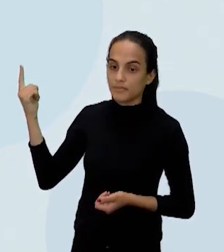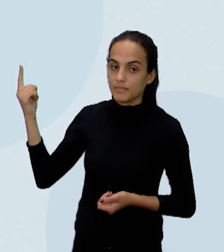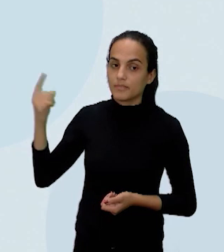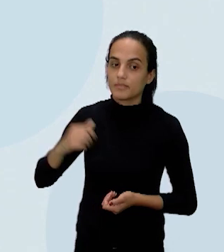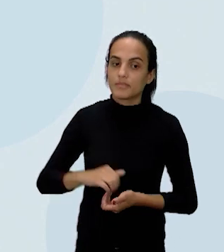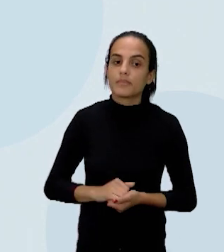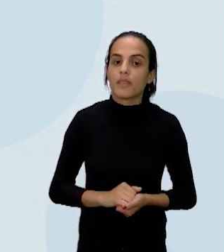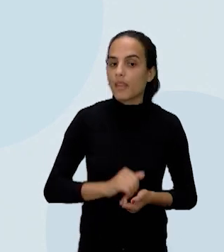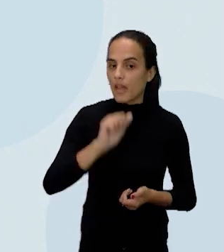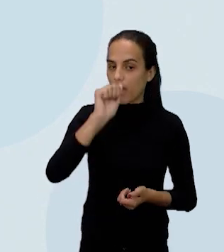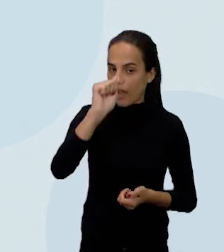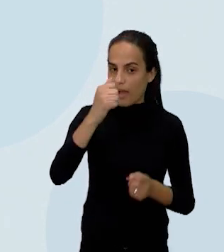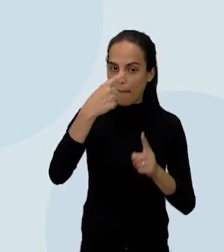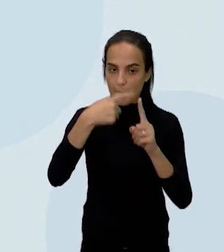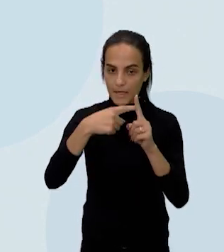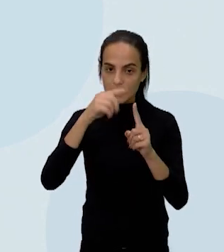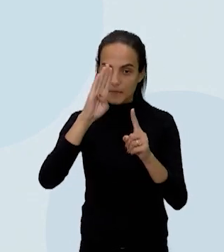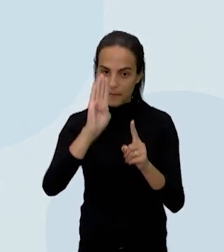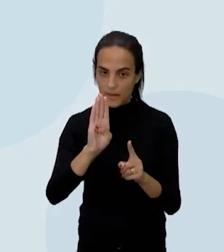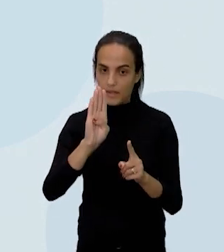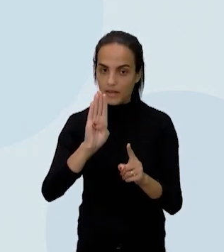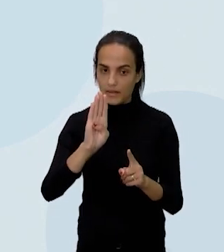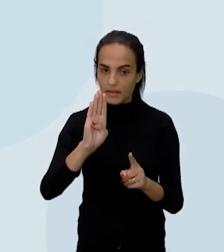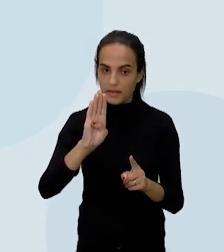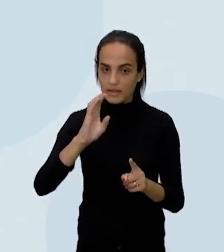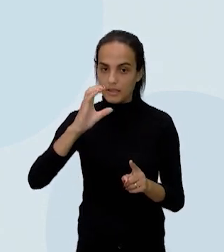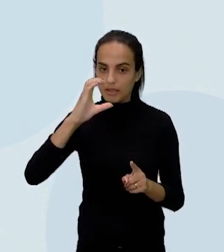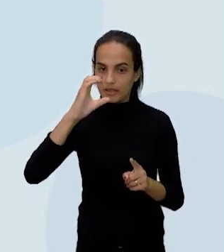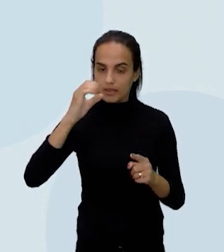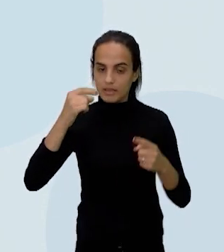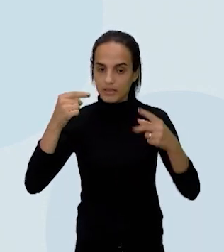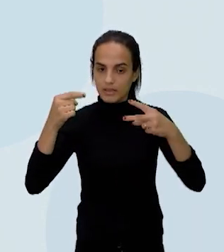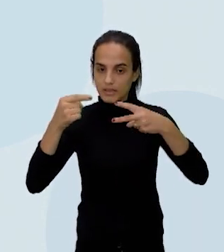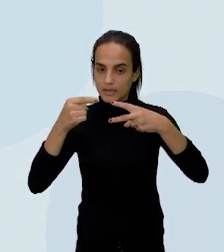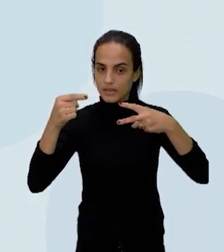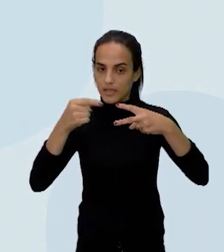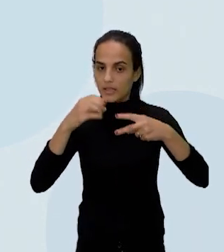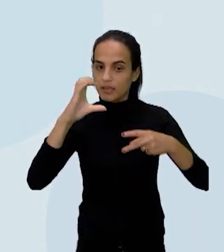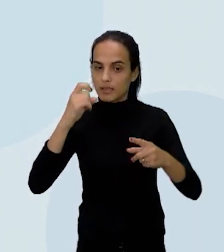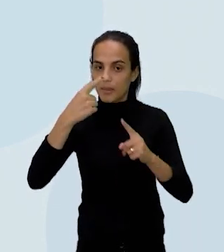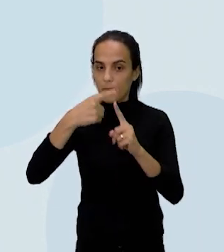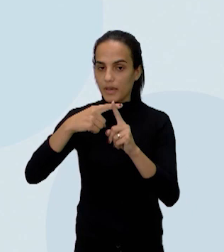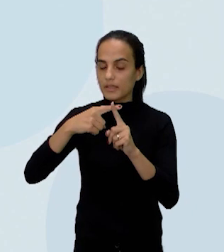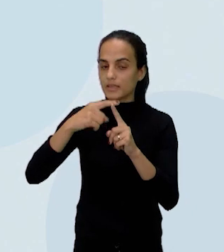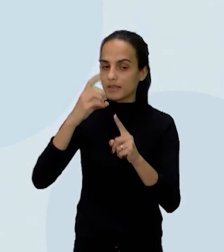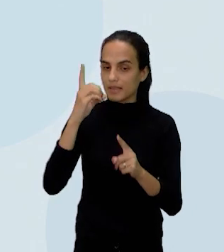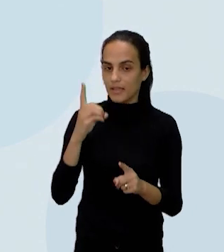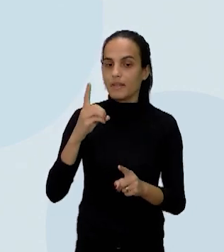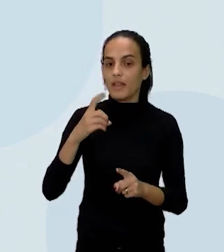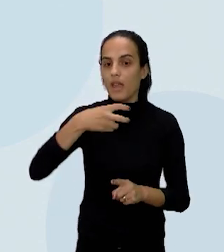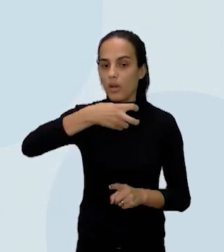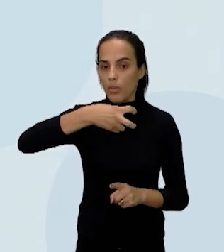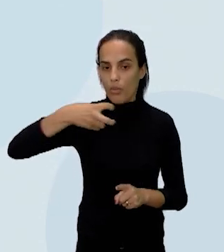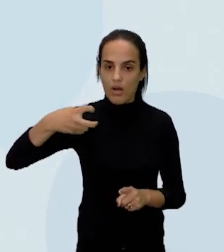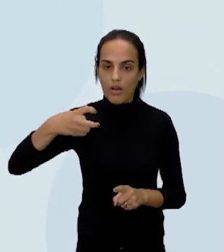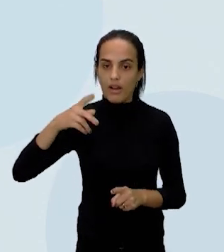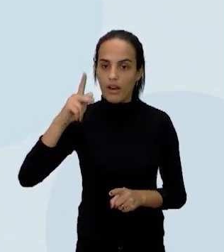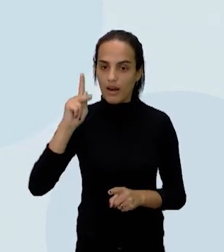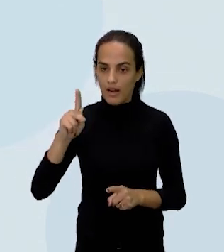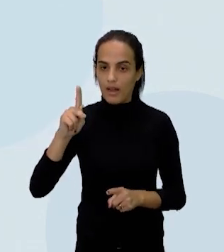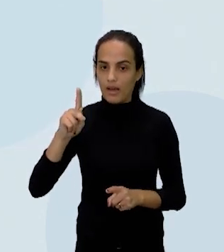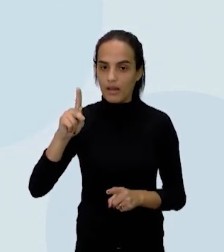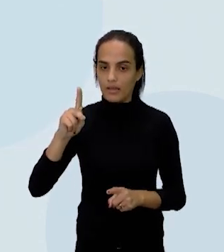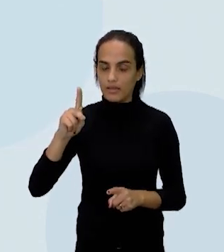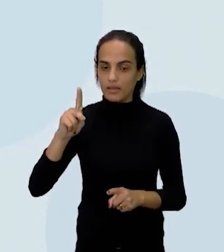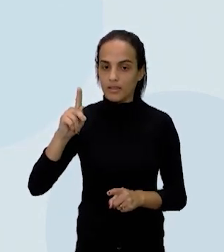na lousa. Então, A mais B, C seta, C mais D, vai ser igual a K igual a